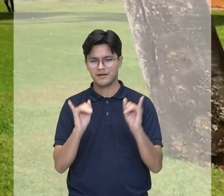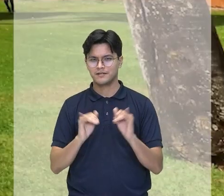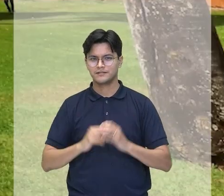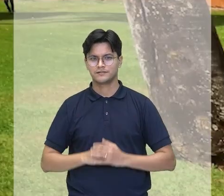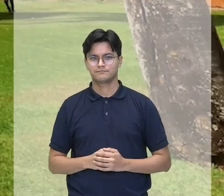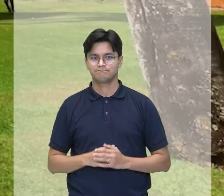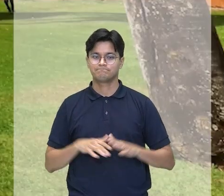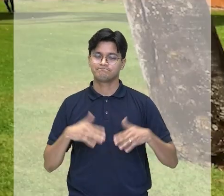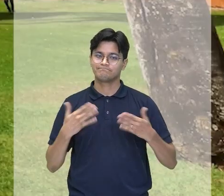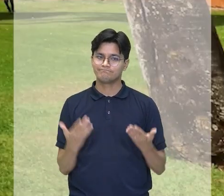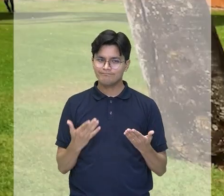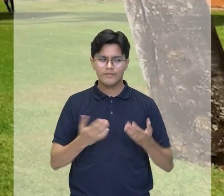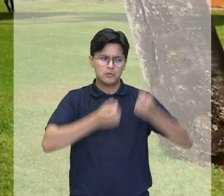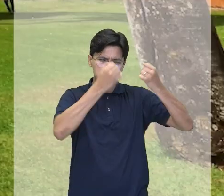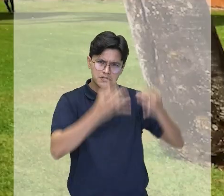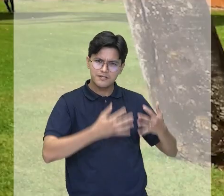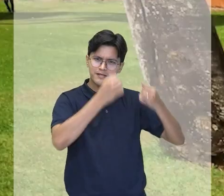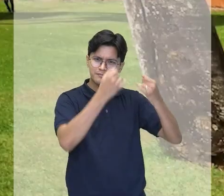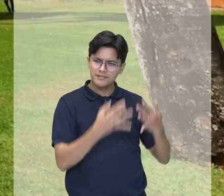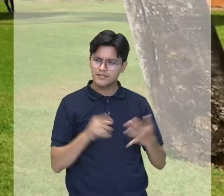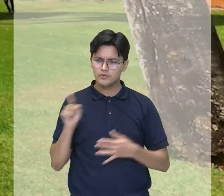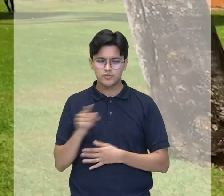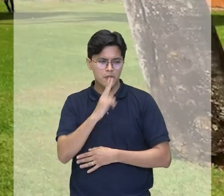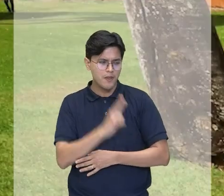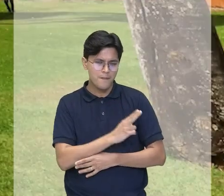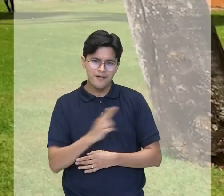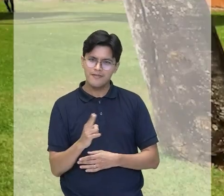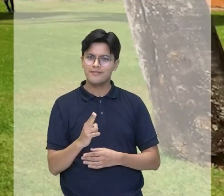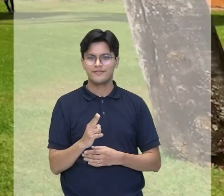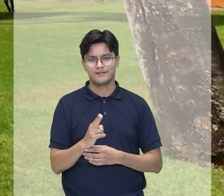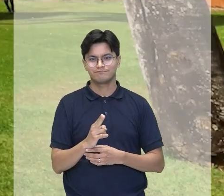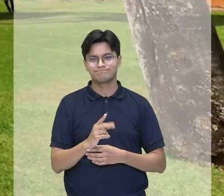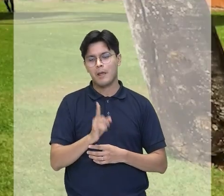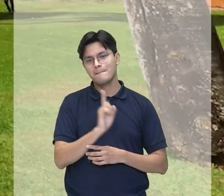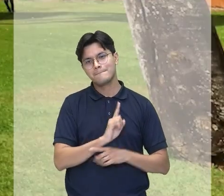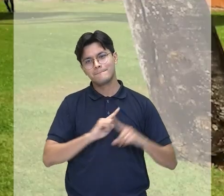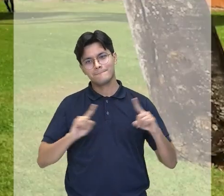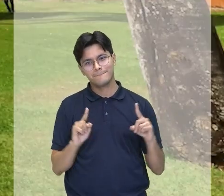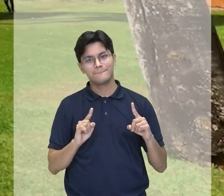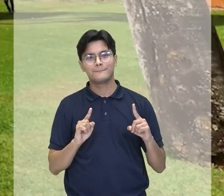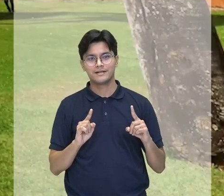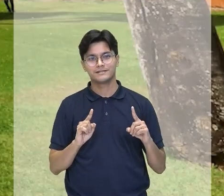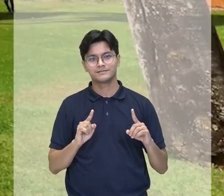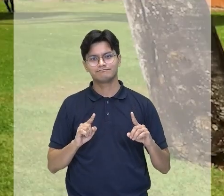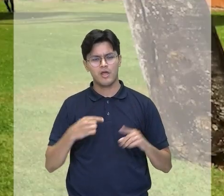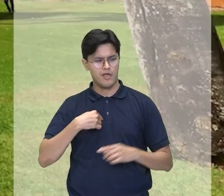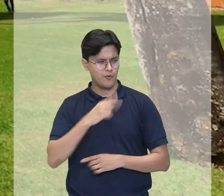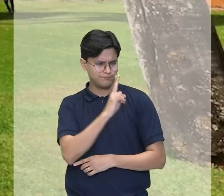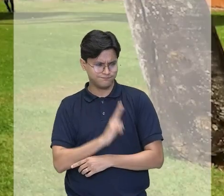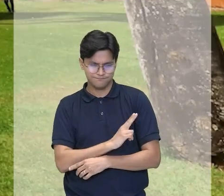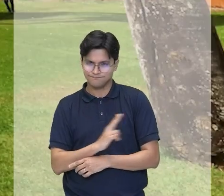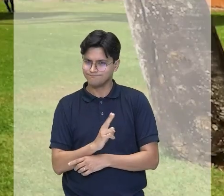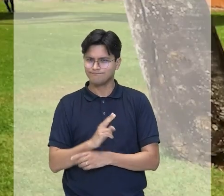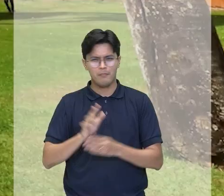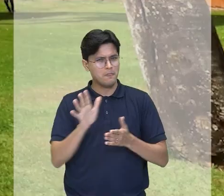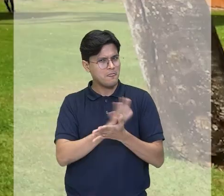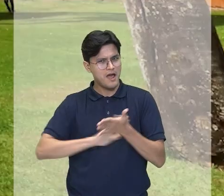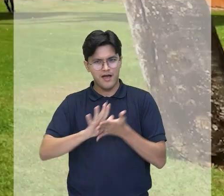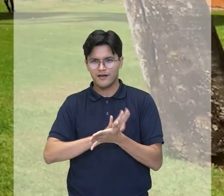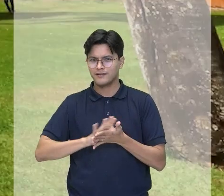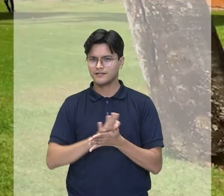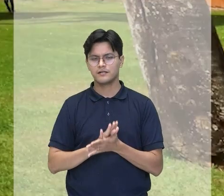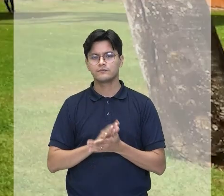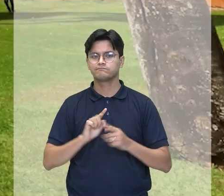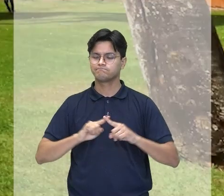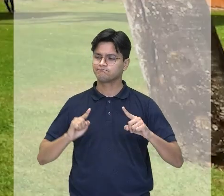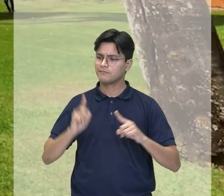que o senhor não benzia. Benze porque benze, vim com ele. Não benzo de jeito nenhum. Mas, padre,